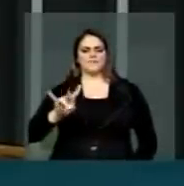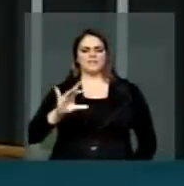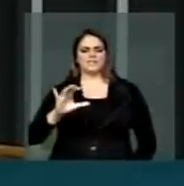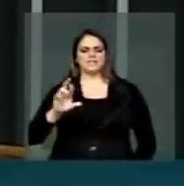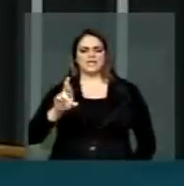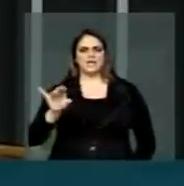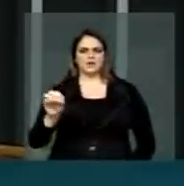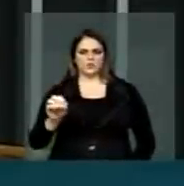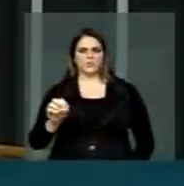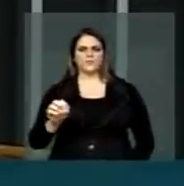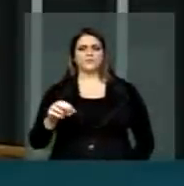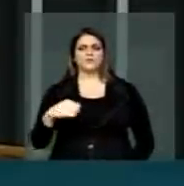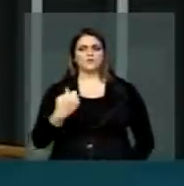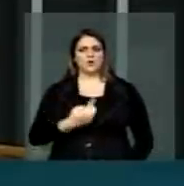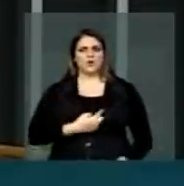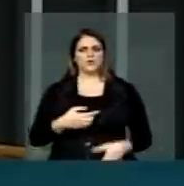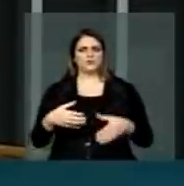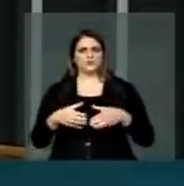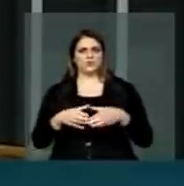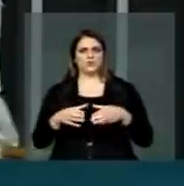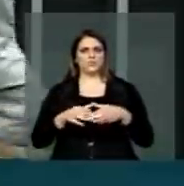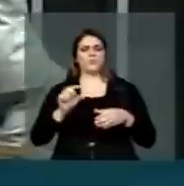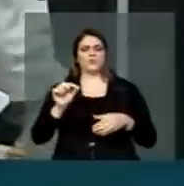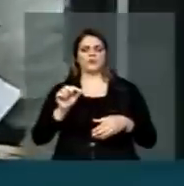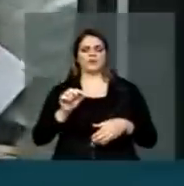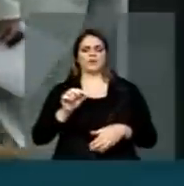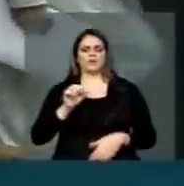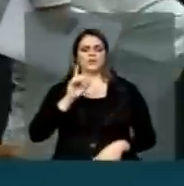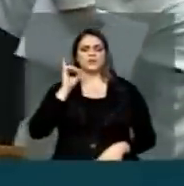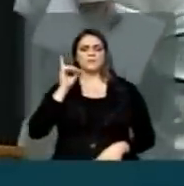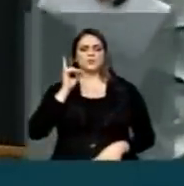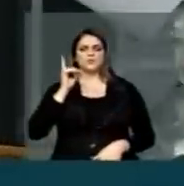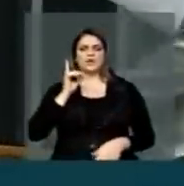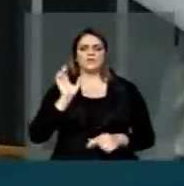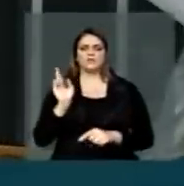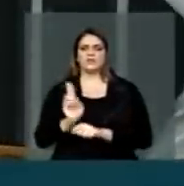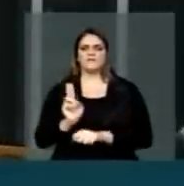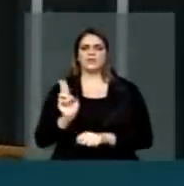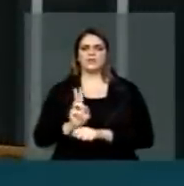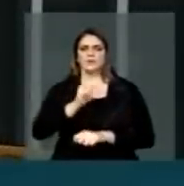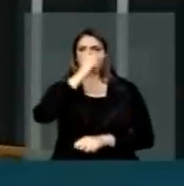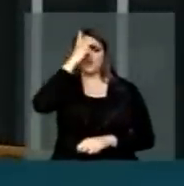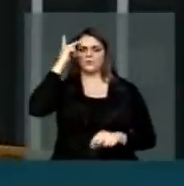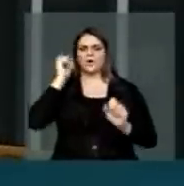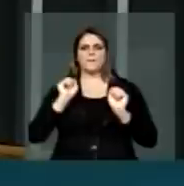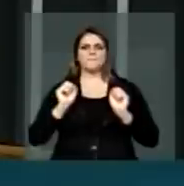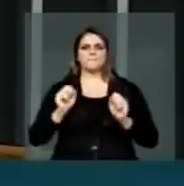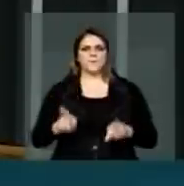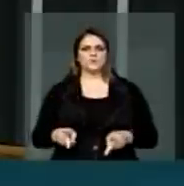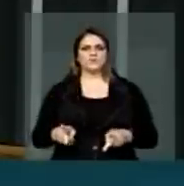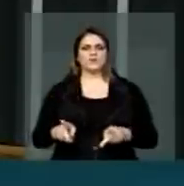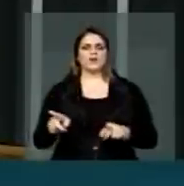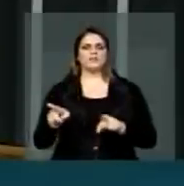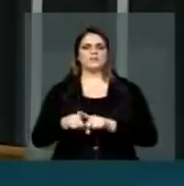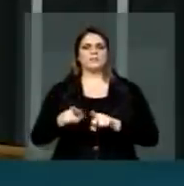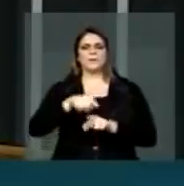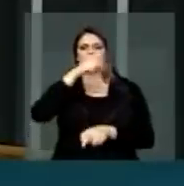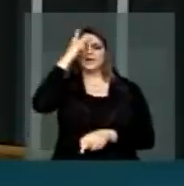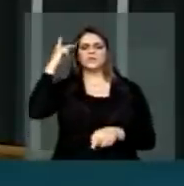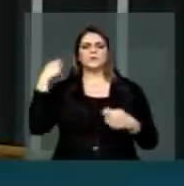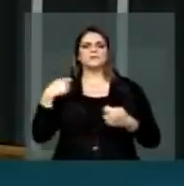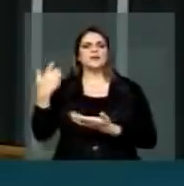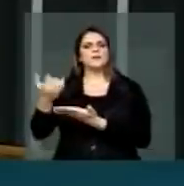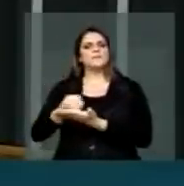coordenação da Frente Parlamentar em defesa dos aposentados e pensionistas desse país, temos lutado há